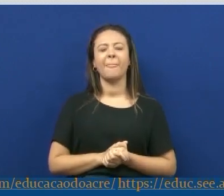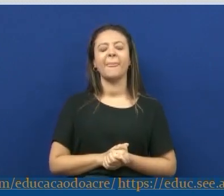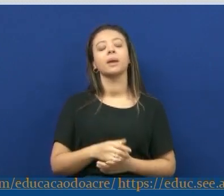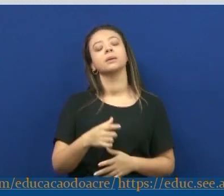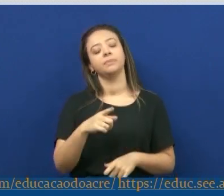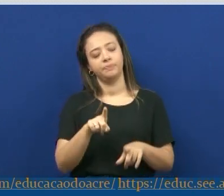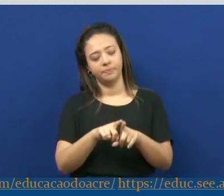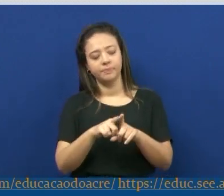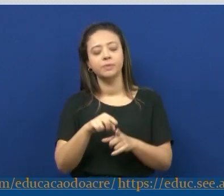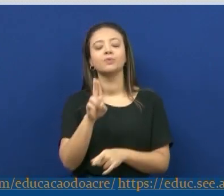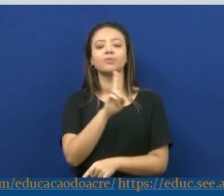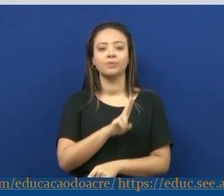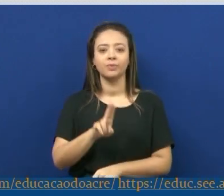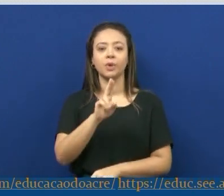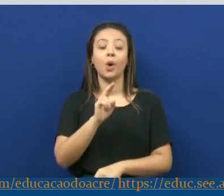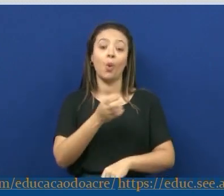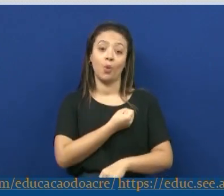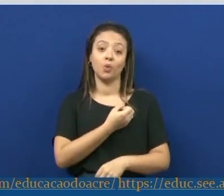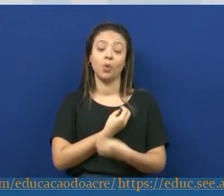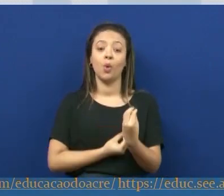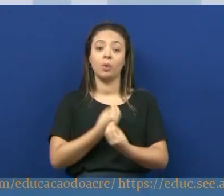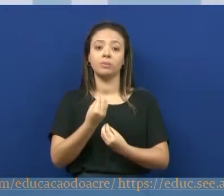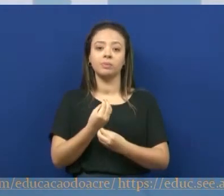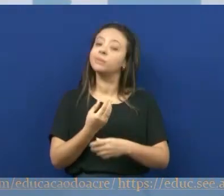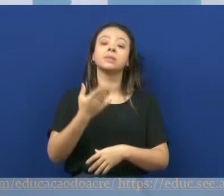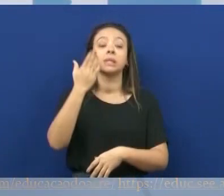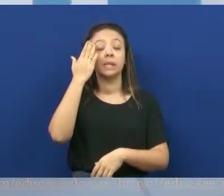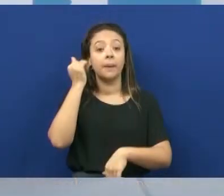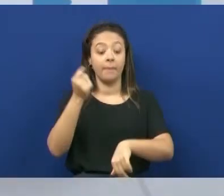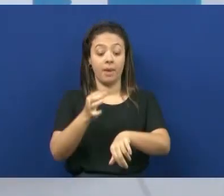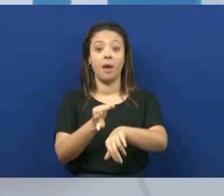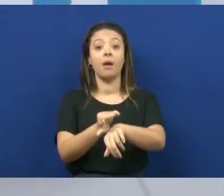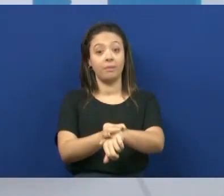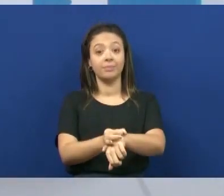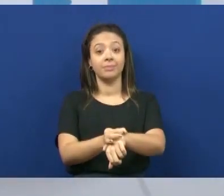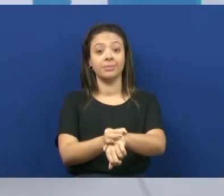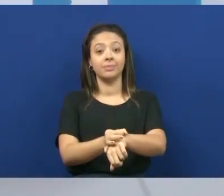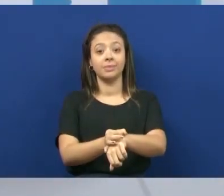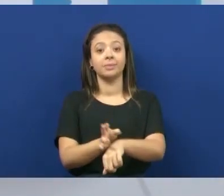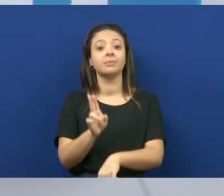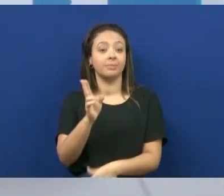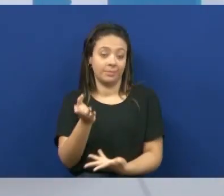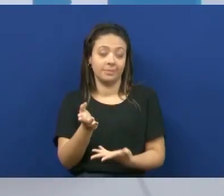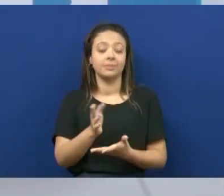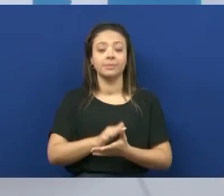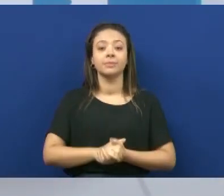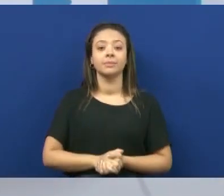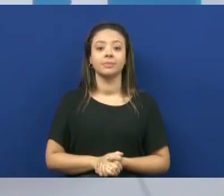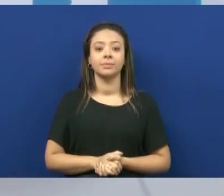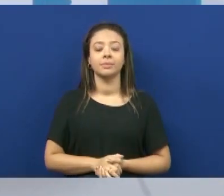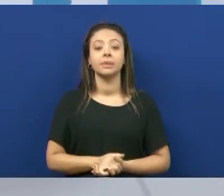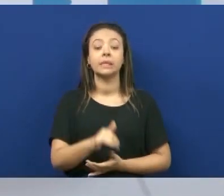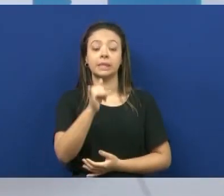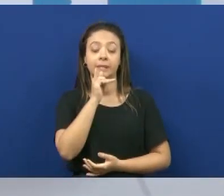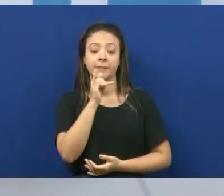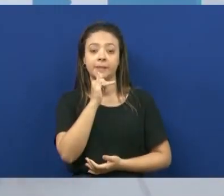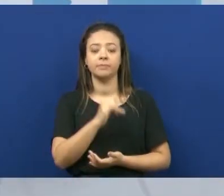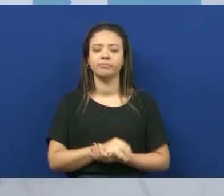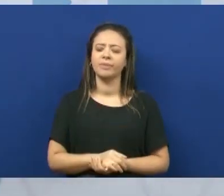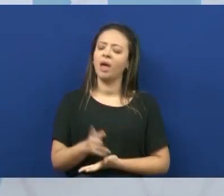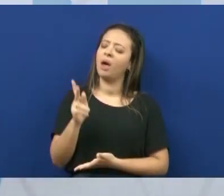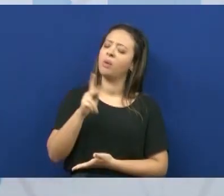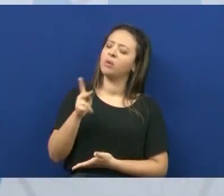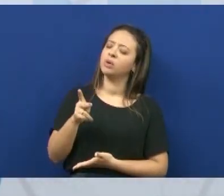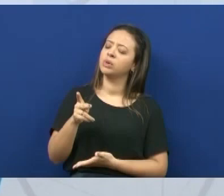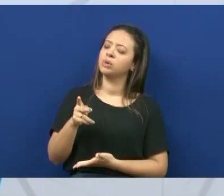Nós também utilizamos os números para medir o tempo. Sim, através dos relógios. Por exemplo,